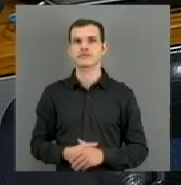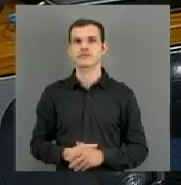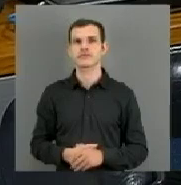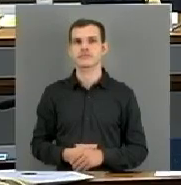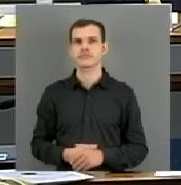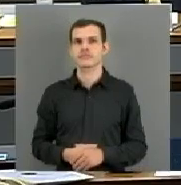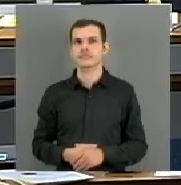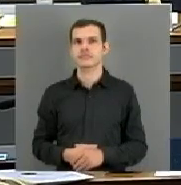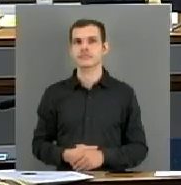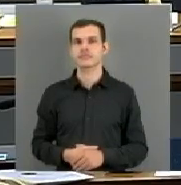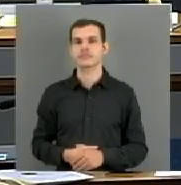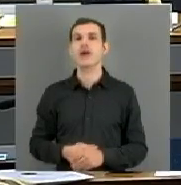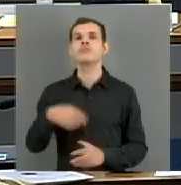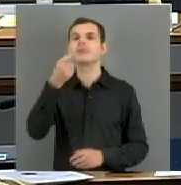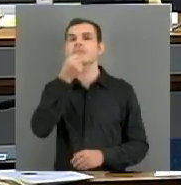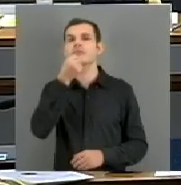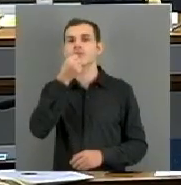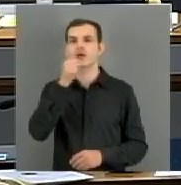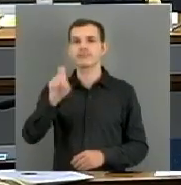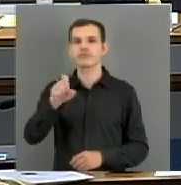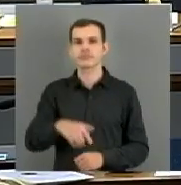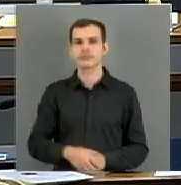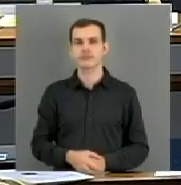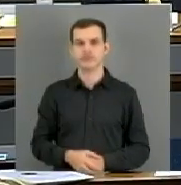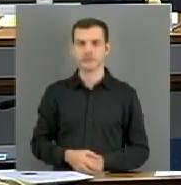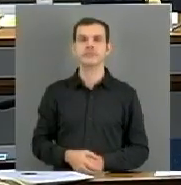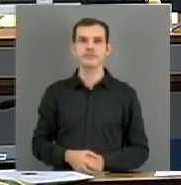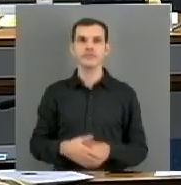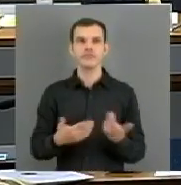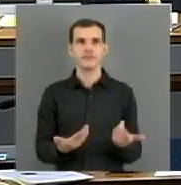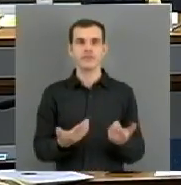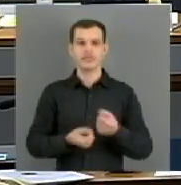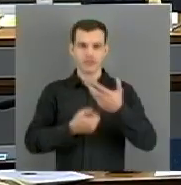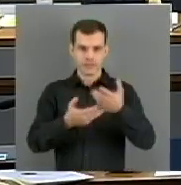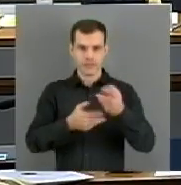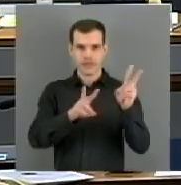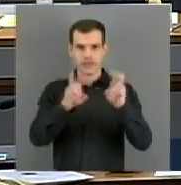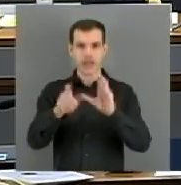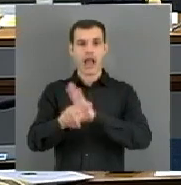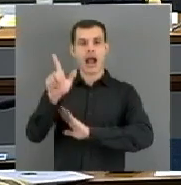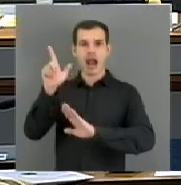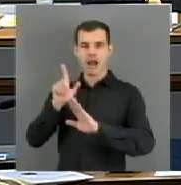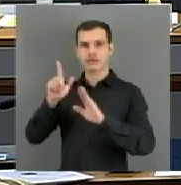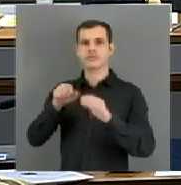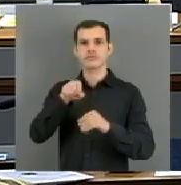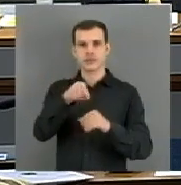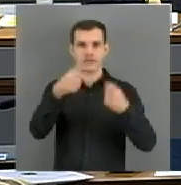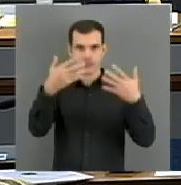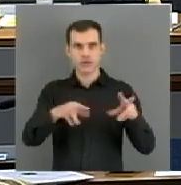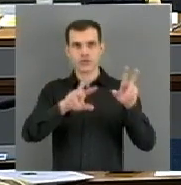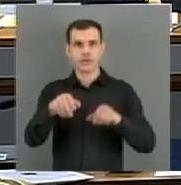Qual o microfone, por favor? Antes de entrar no assunto, o senhor fez um preâmbulo com relação às 10 mil e viriam mais. Não, é o